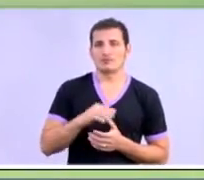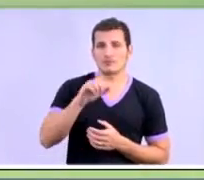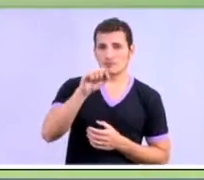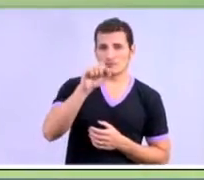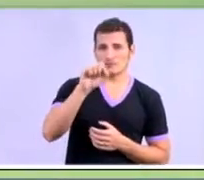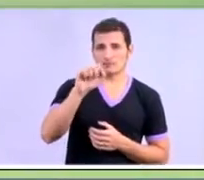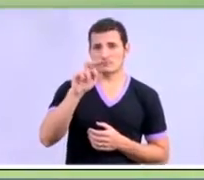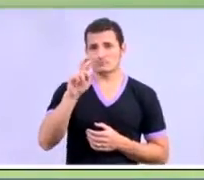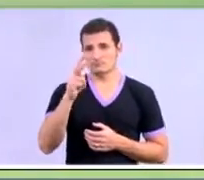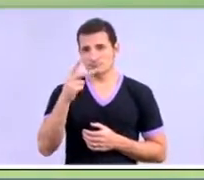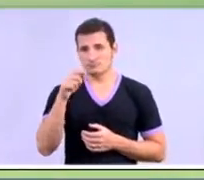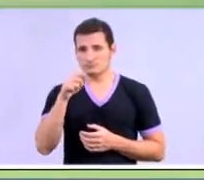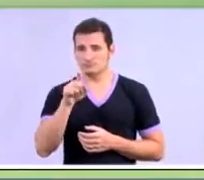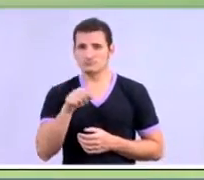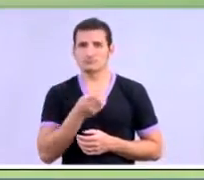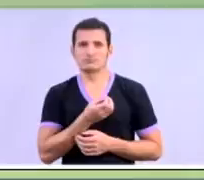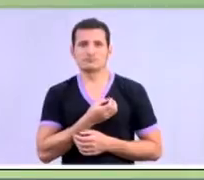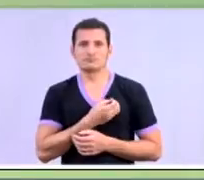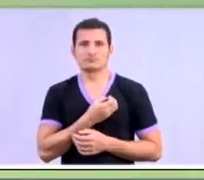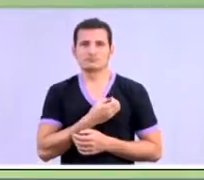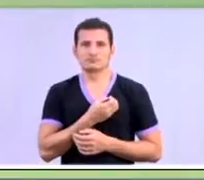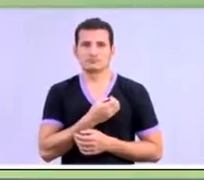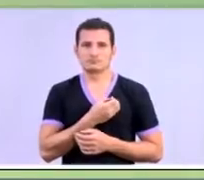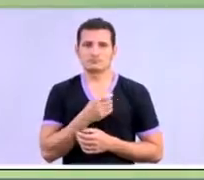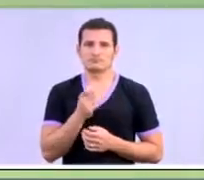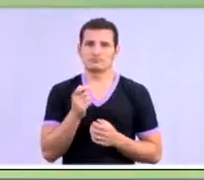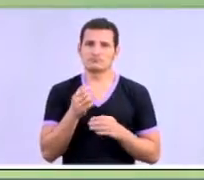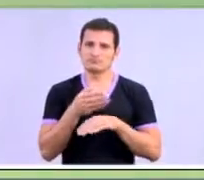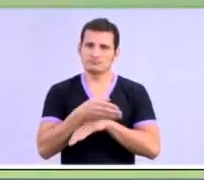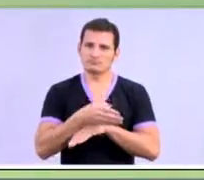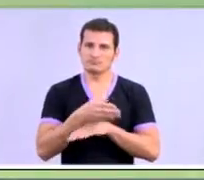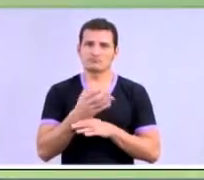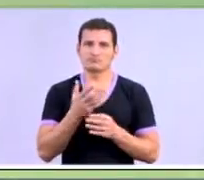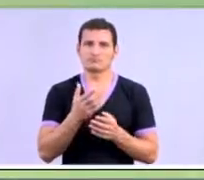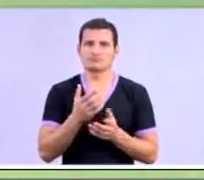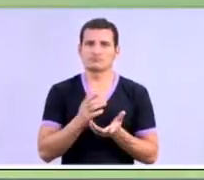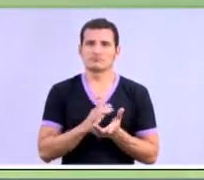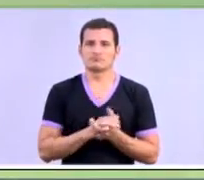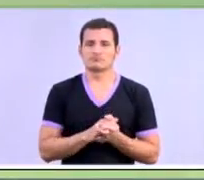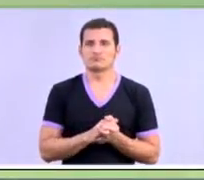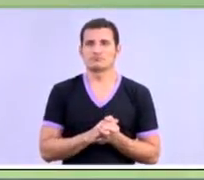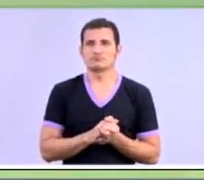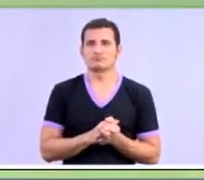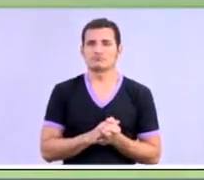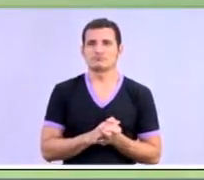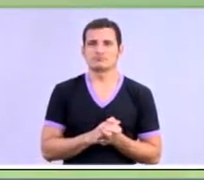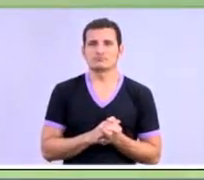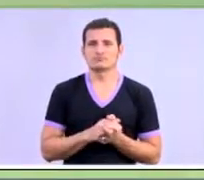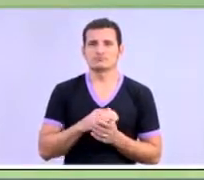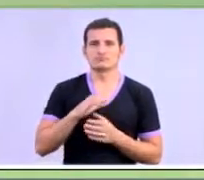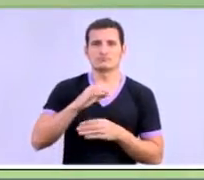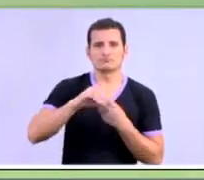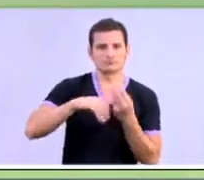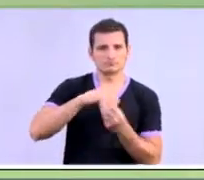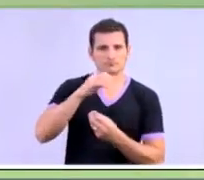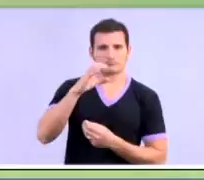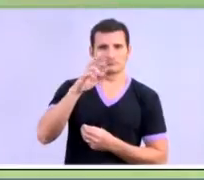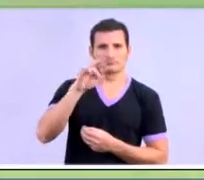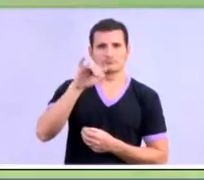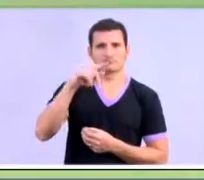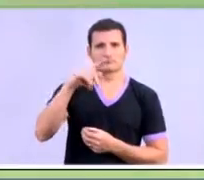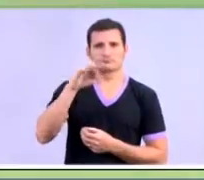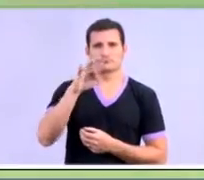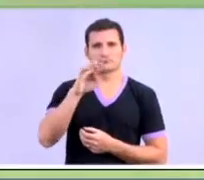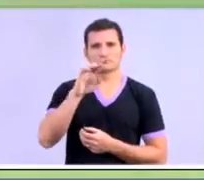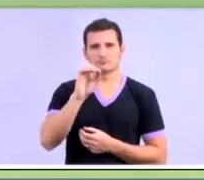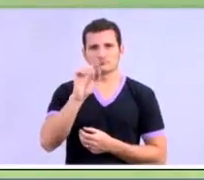é um protocolo que permite o acesso remoto em terminal, né, de forma criptografada. Também tem